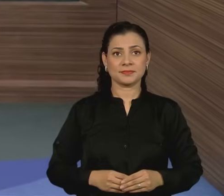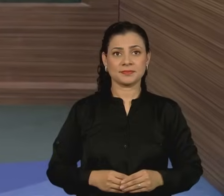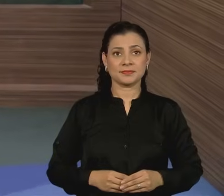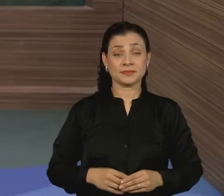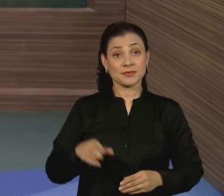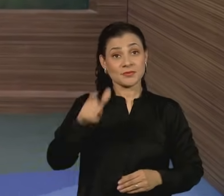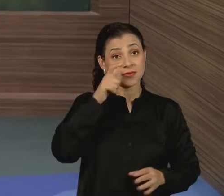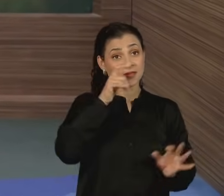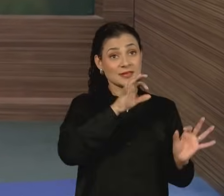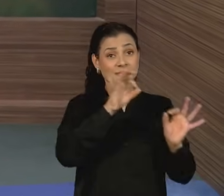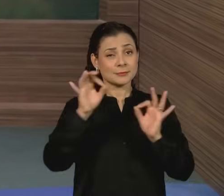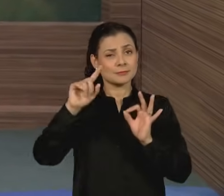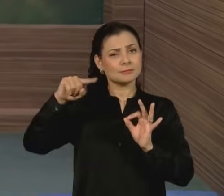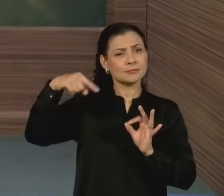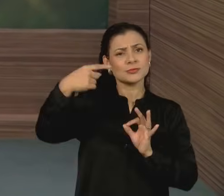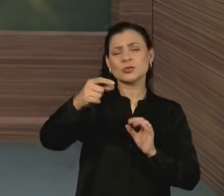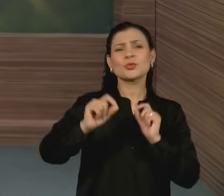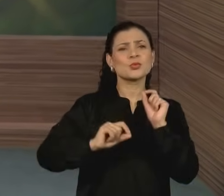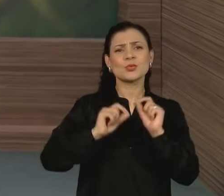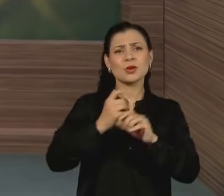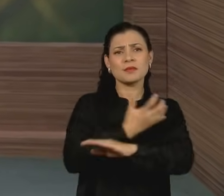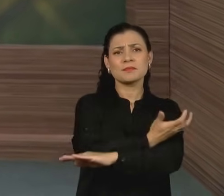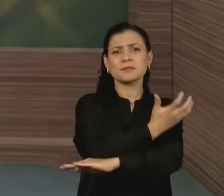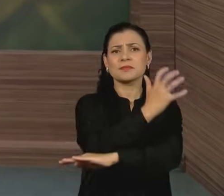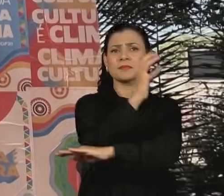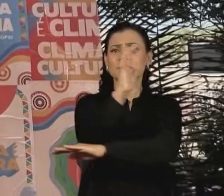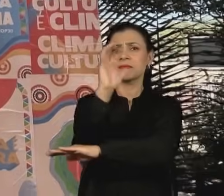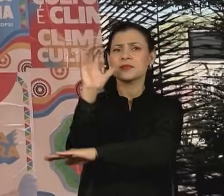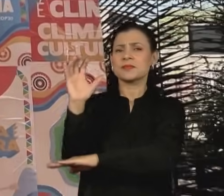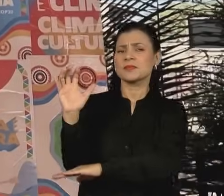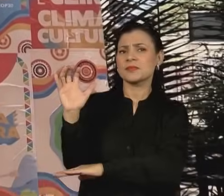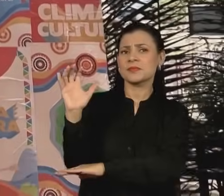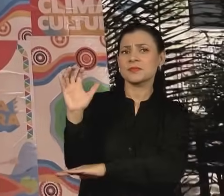Você acompanha logo mais aqui no Repórter Eco.